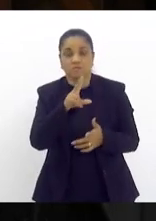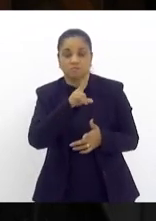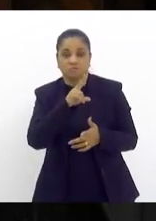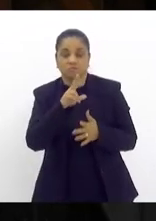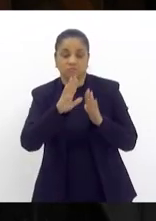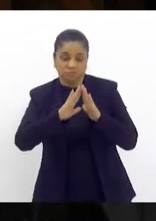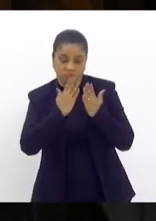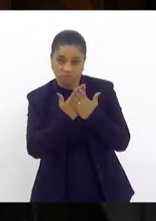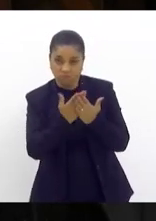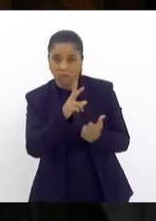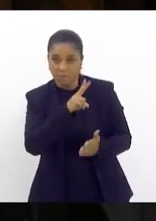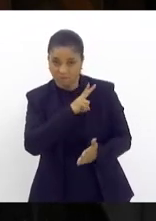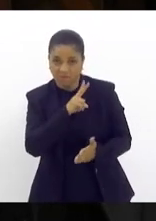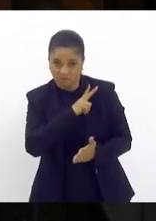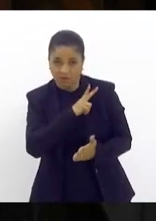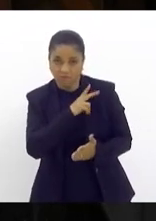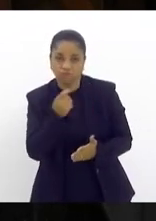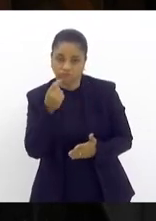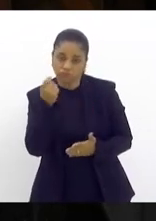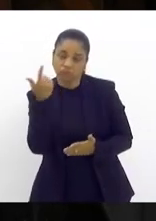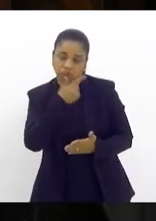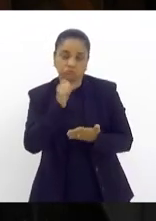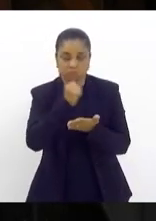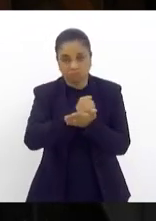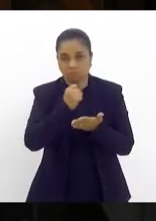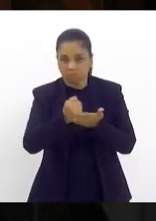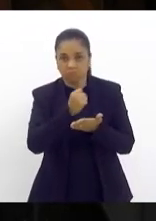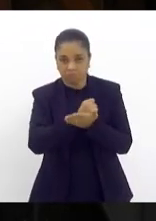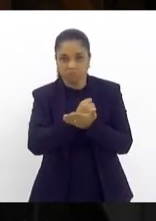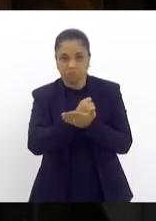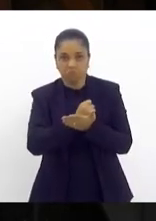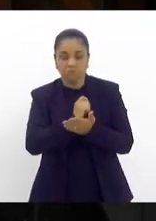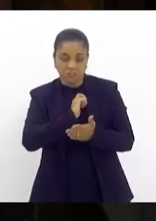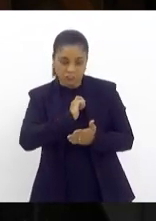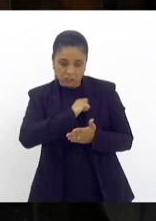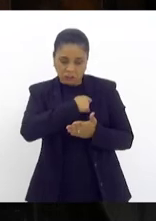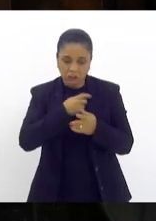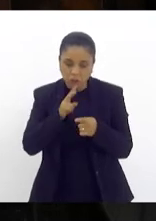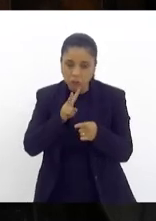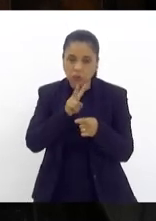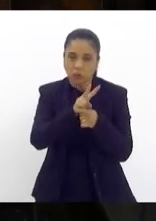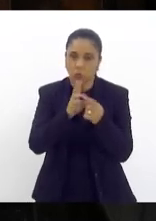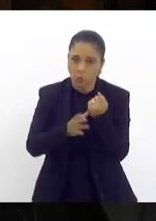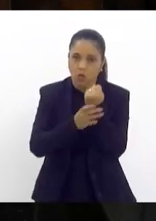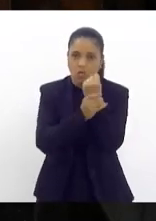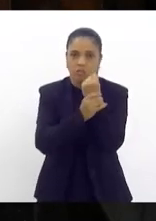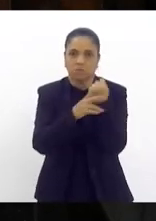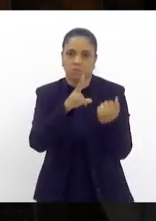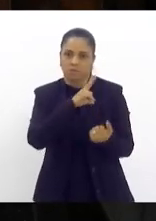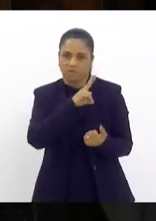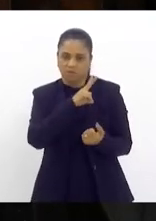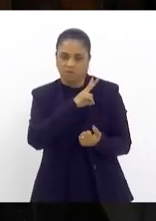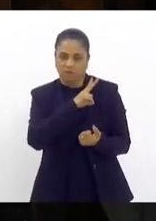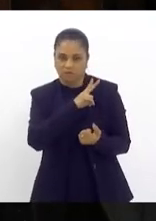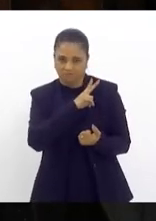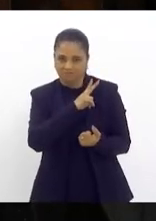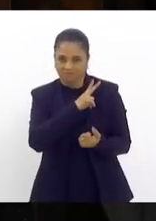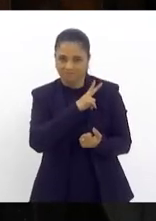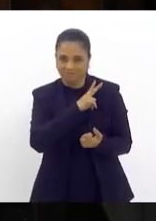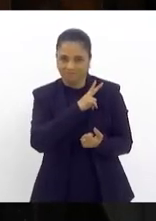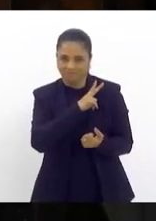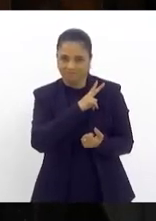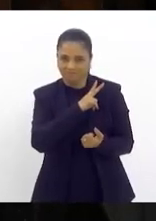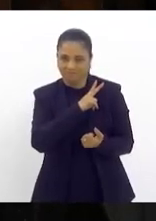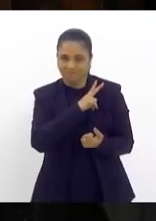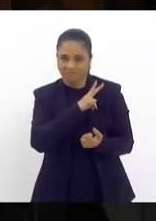imediato vão contratar seguranças privadas. E, evidentemente, tudo isso